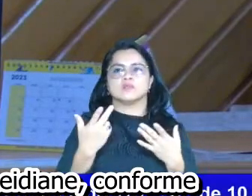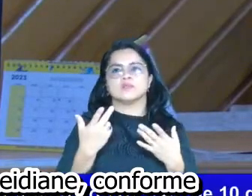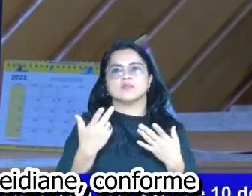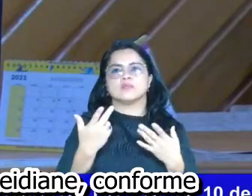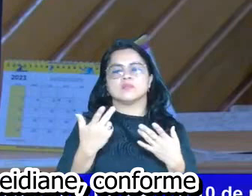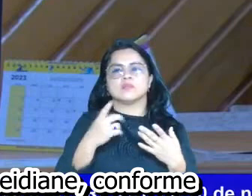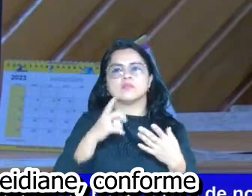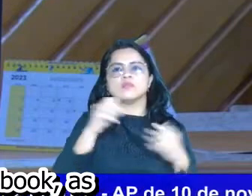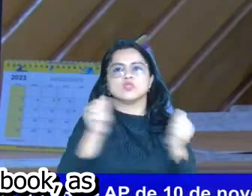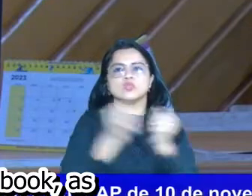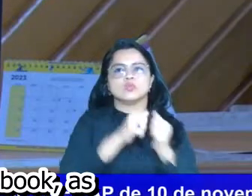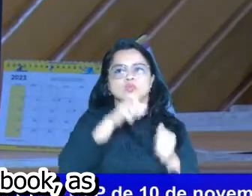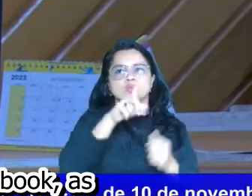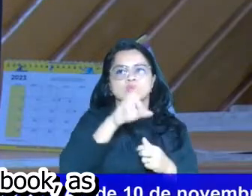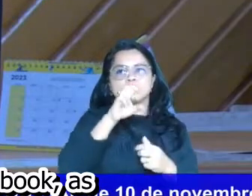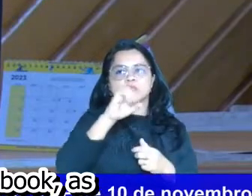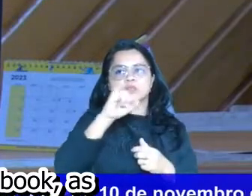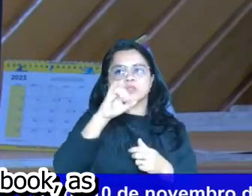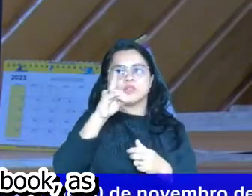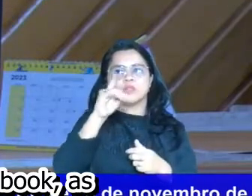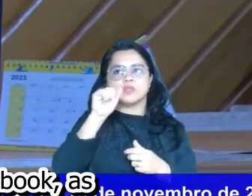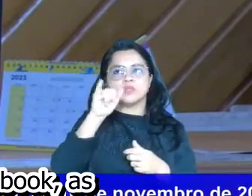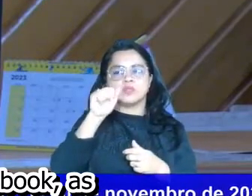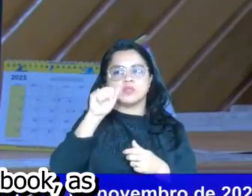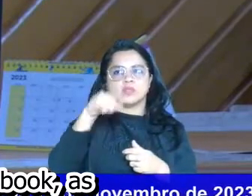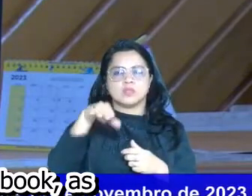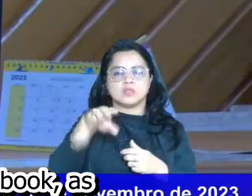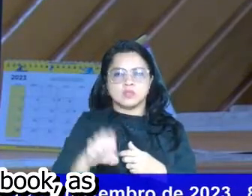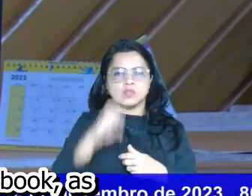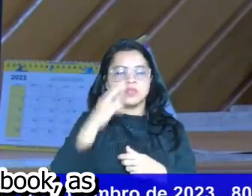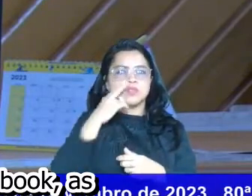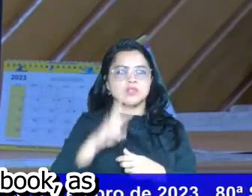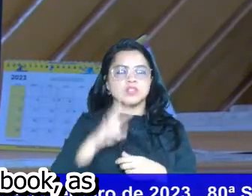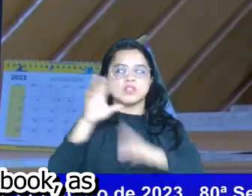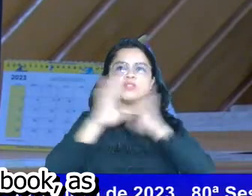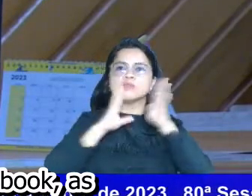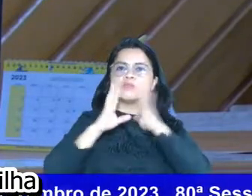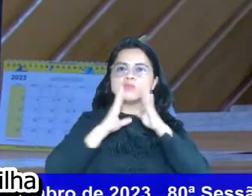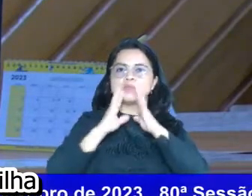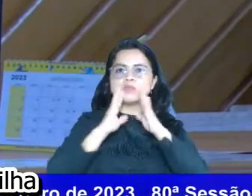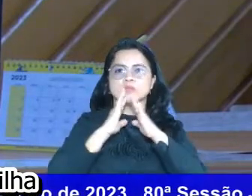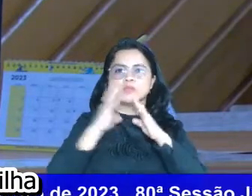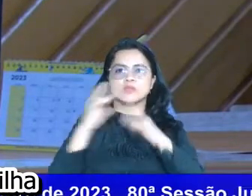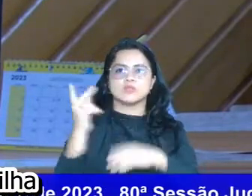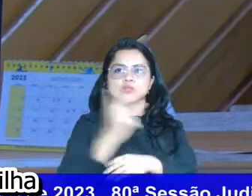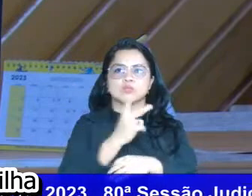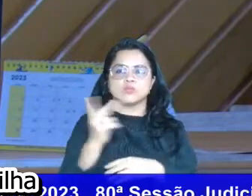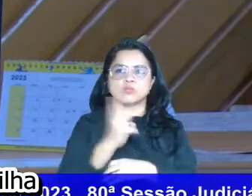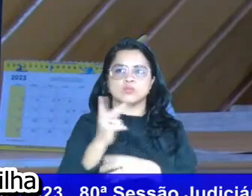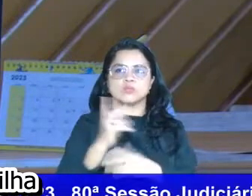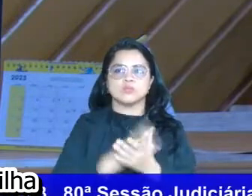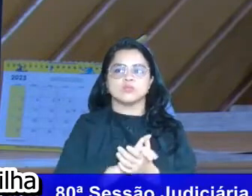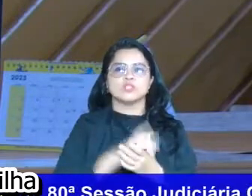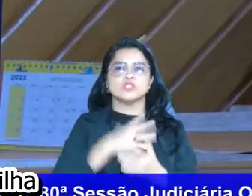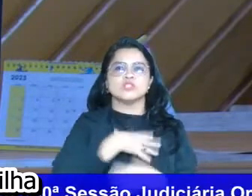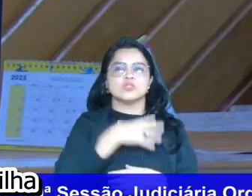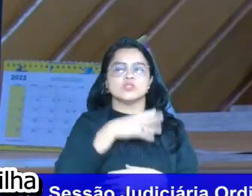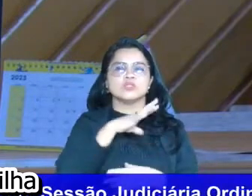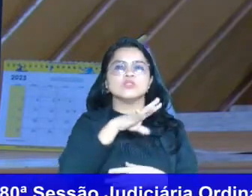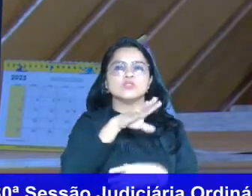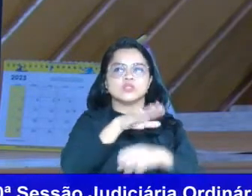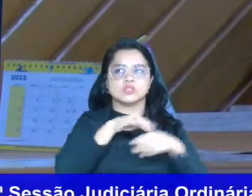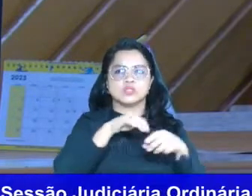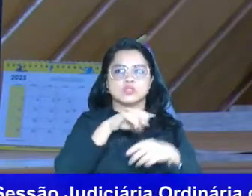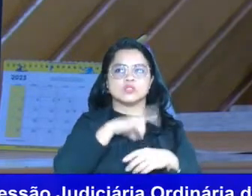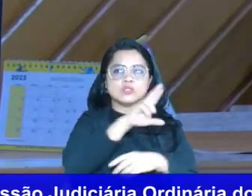de Leidiane, conforme isso pode ser extraído das postagens no Facebook, nas quais Ana Zilda chama Leidiane de filha e a